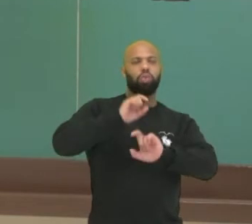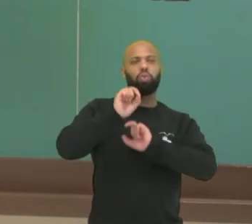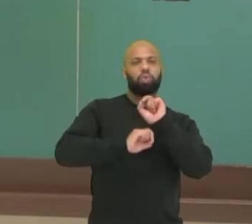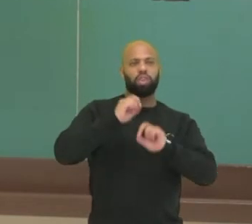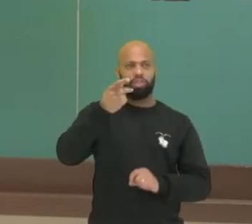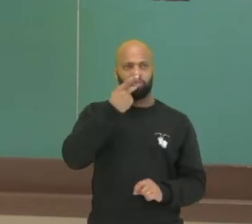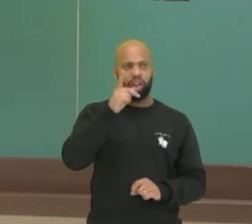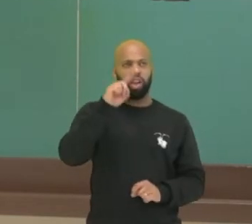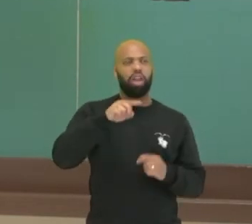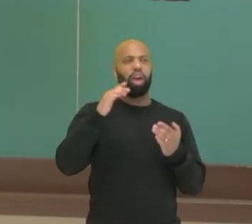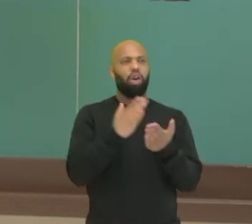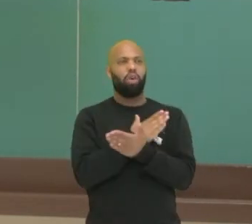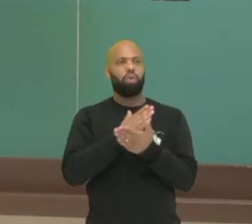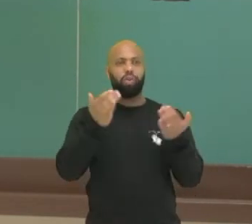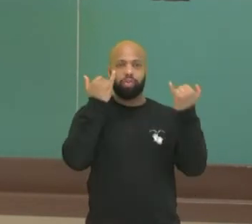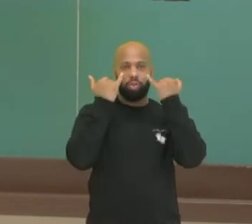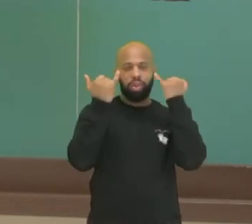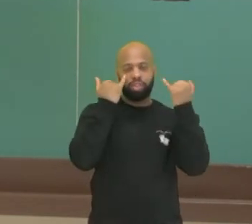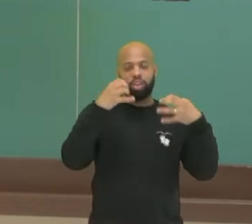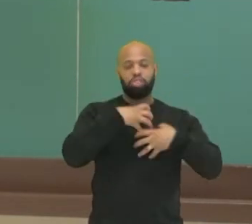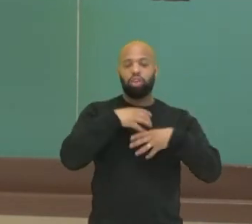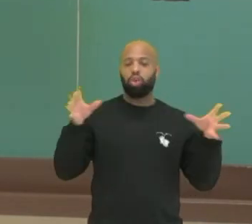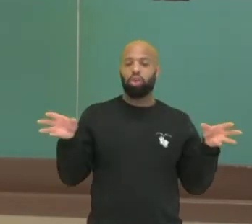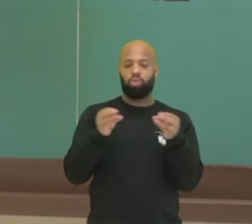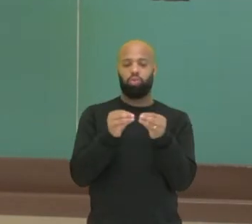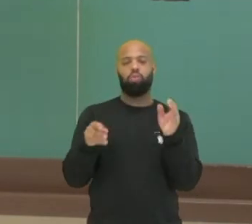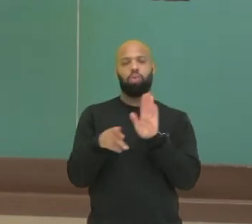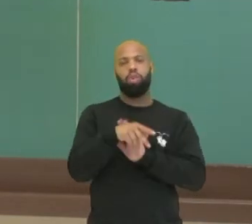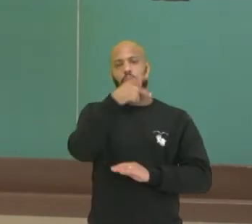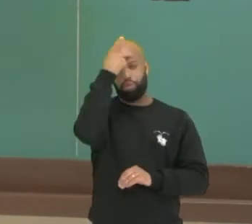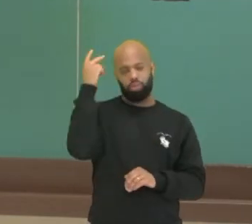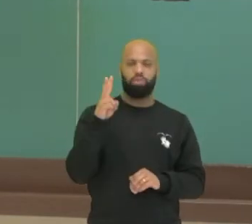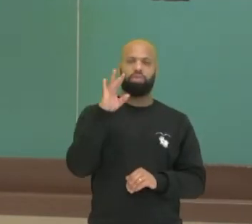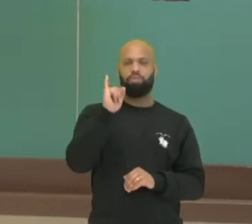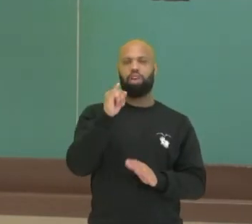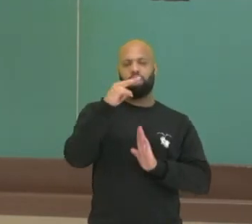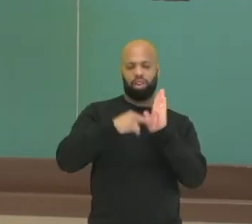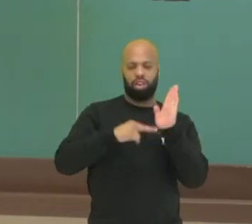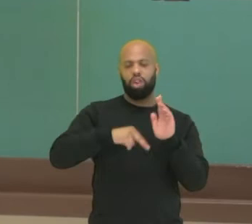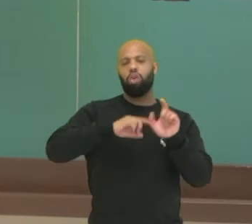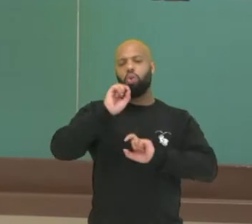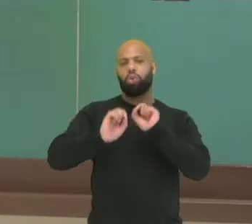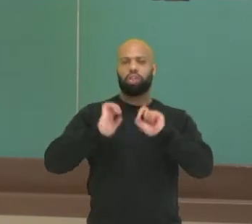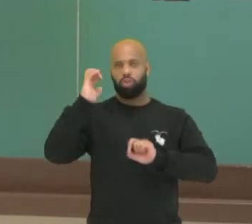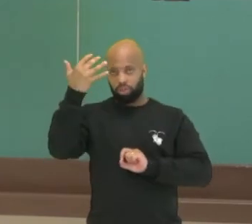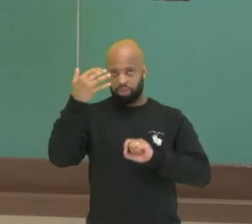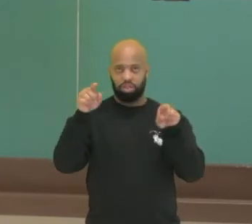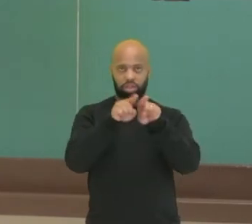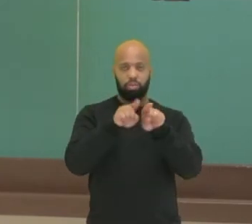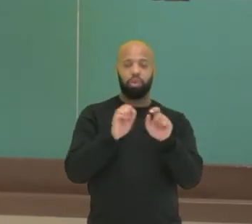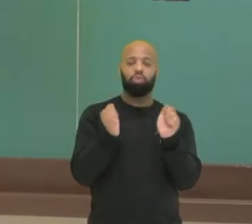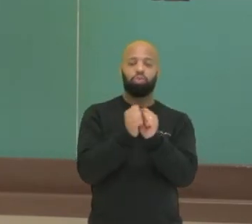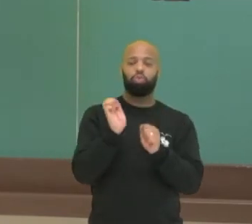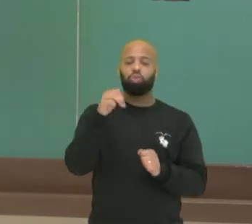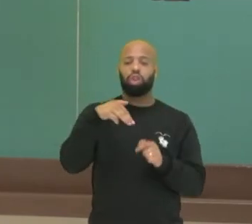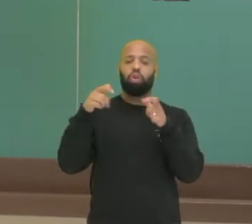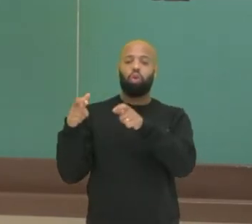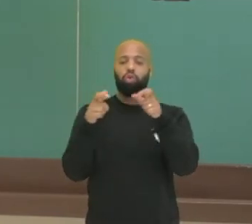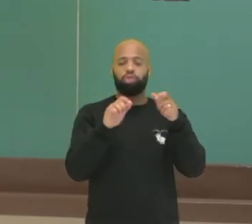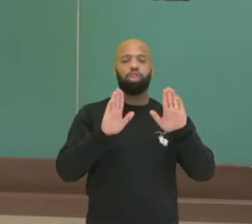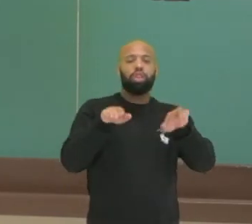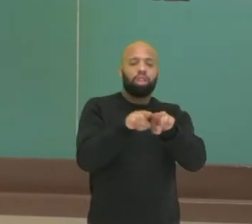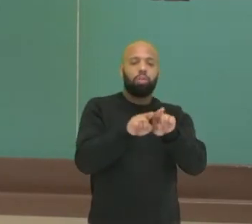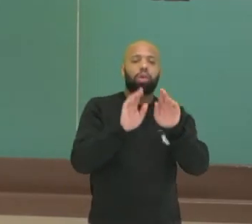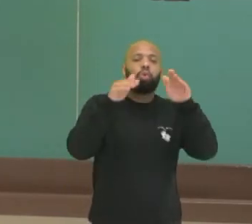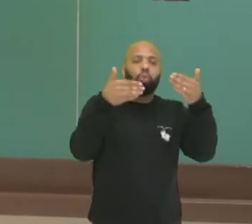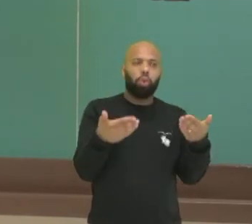traz algumas informações de forma resumida para o leitor, né? Sobre o que de fato está acontecendo, com quem, onde e quando, né?